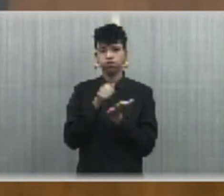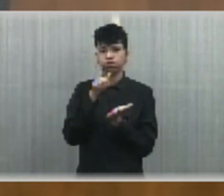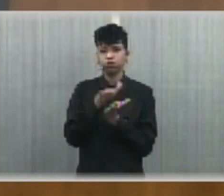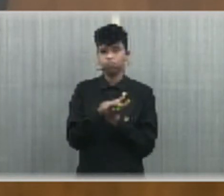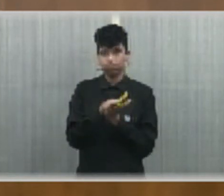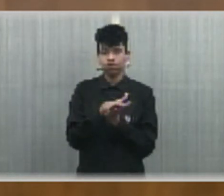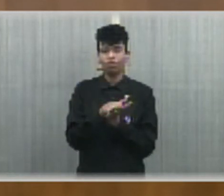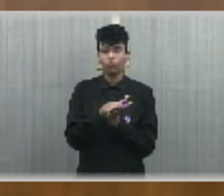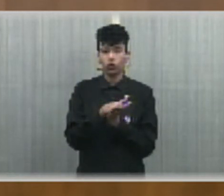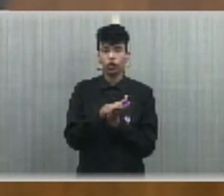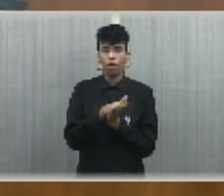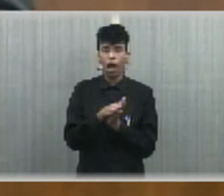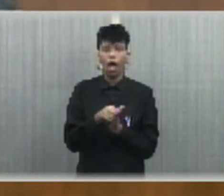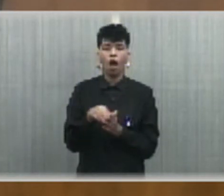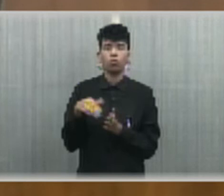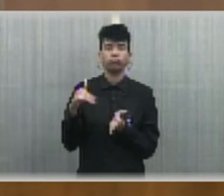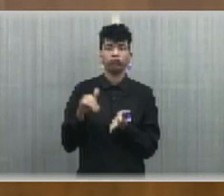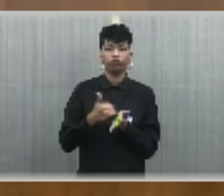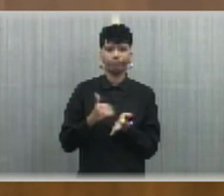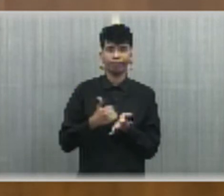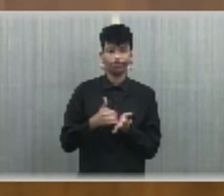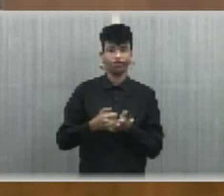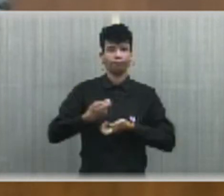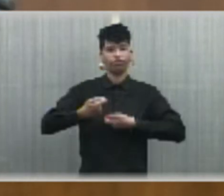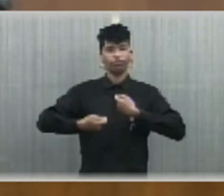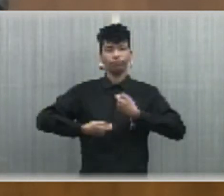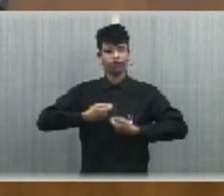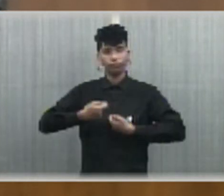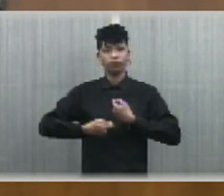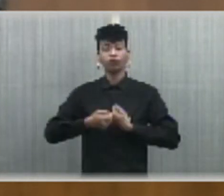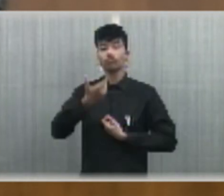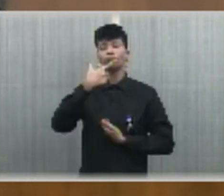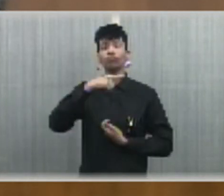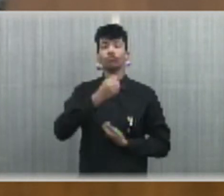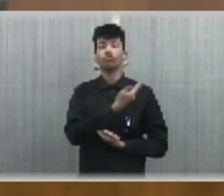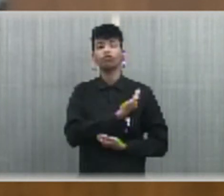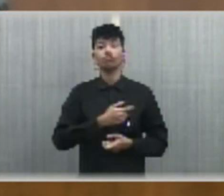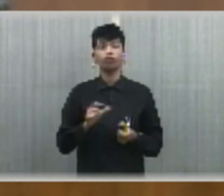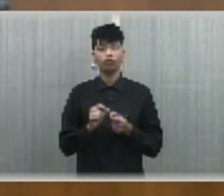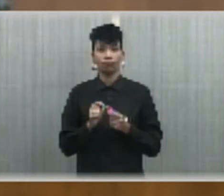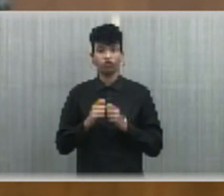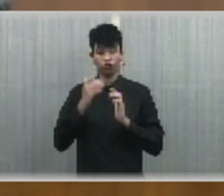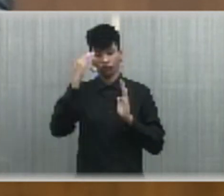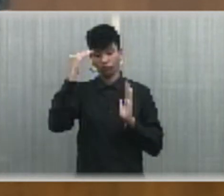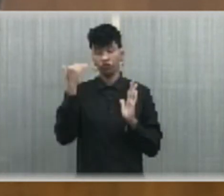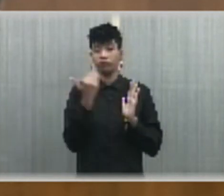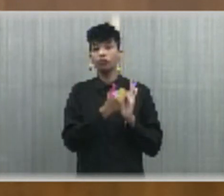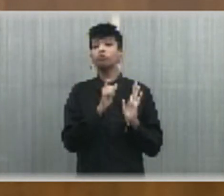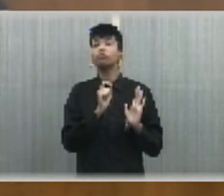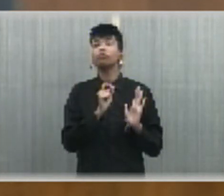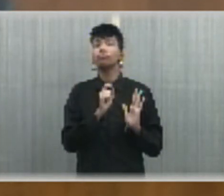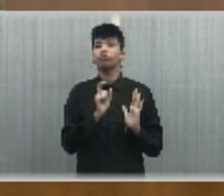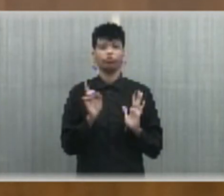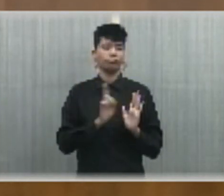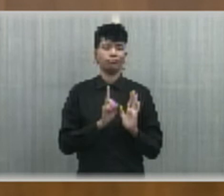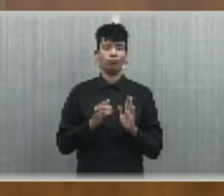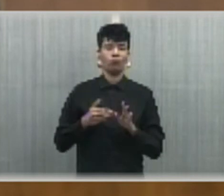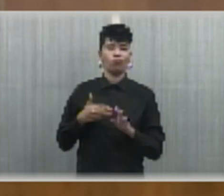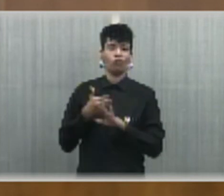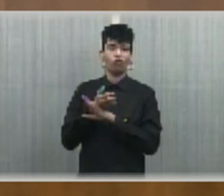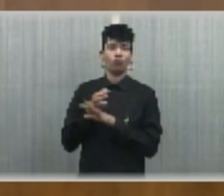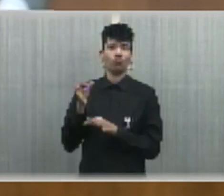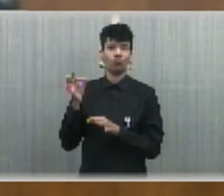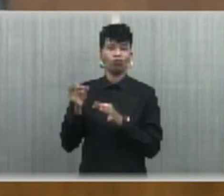de Fazenda, ao governo do Estado. O que é que o governo fez? Ao invés de cumprir a decisão judicial, recorreu